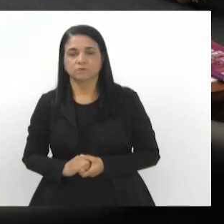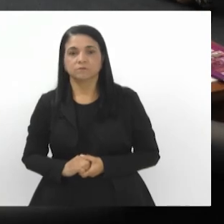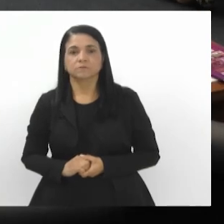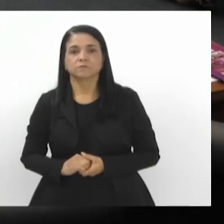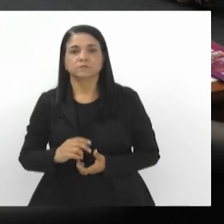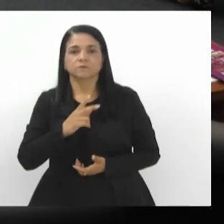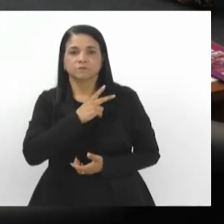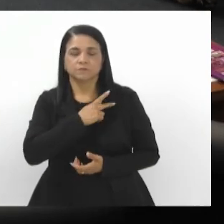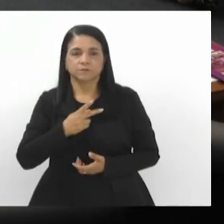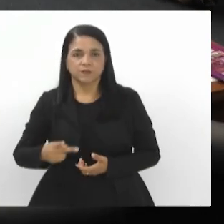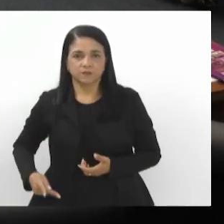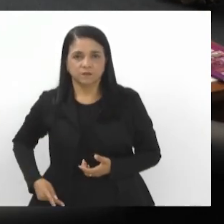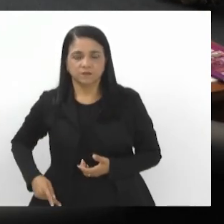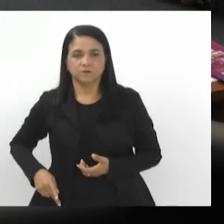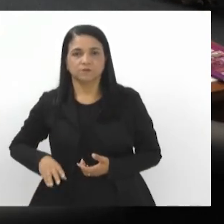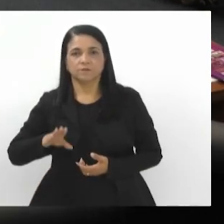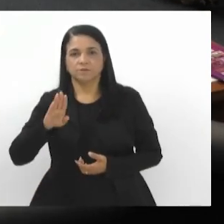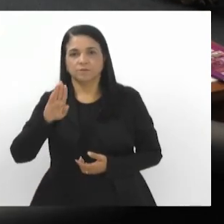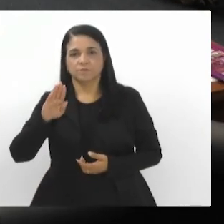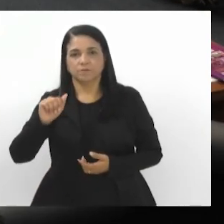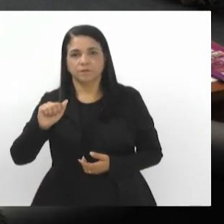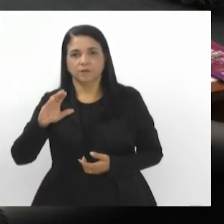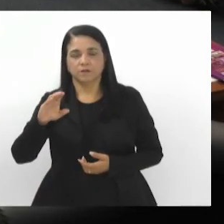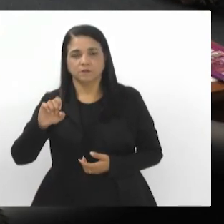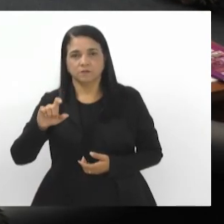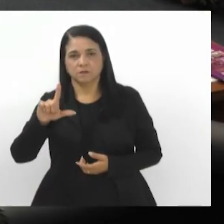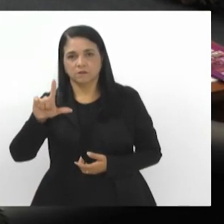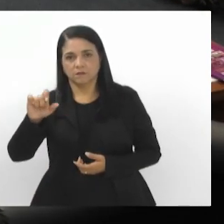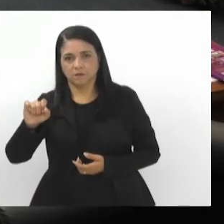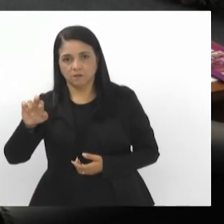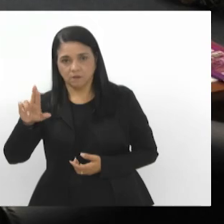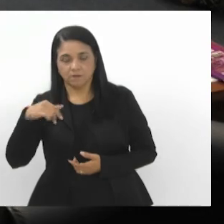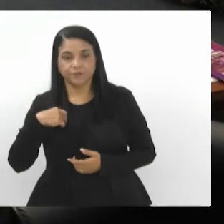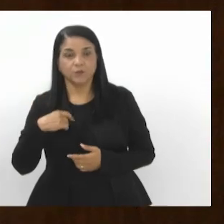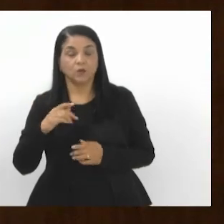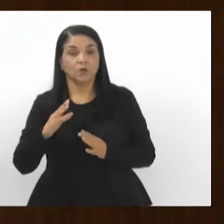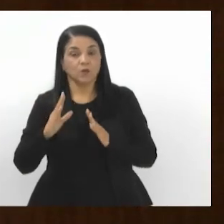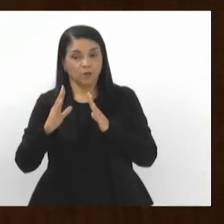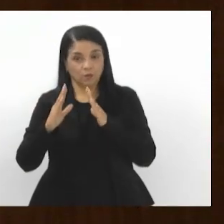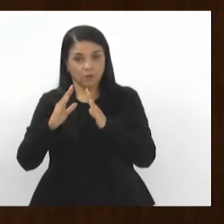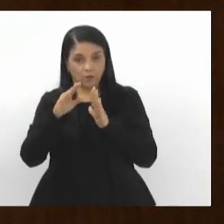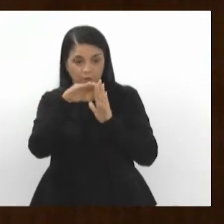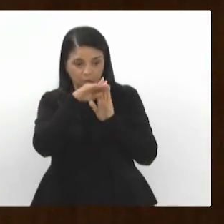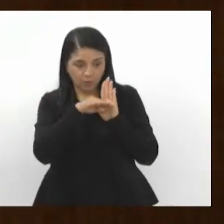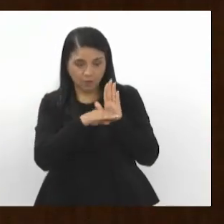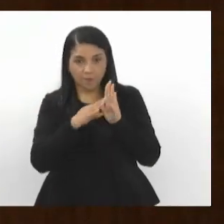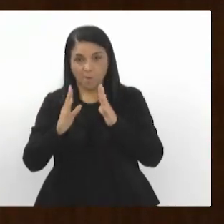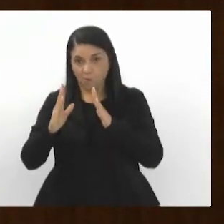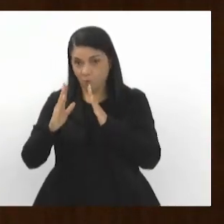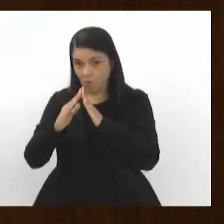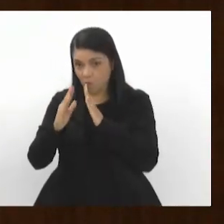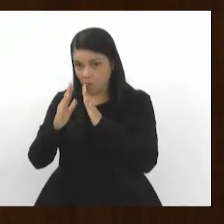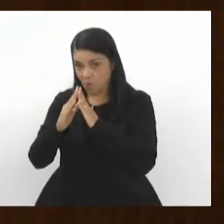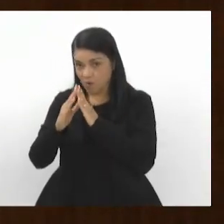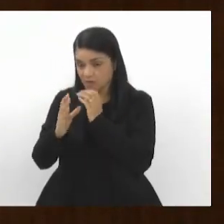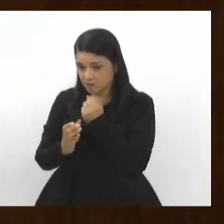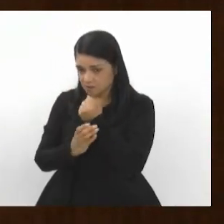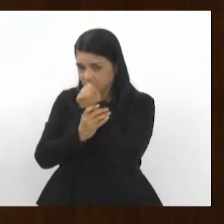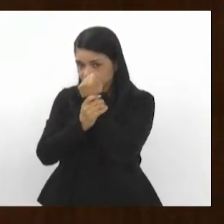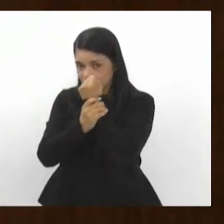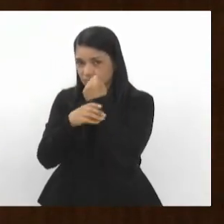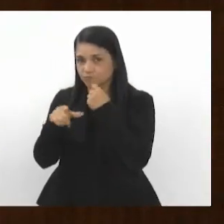Presidente Bacelar. Programa Morar Seguro, deputado Rafael Nobre, ele tem vários